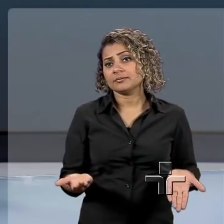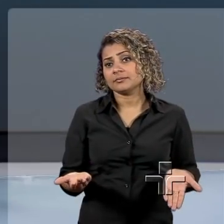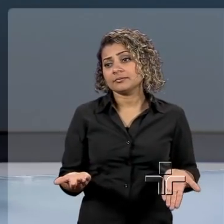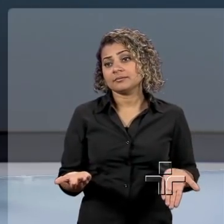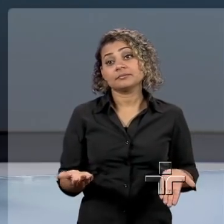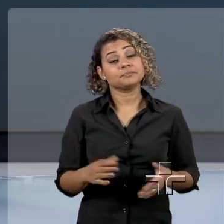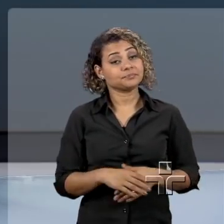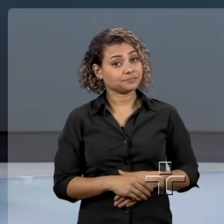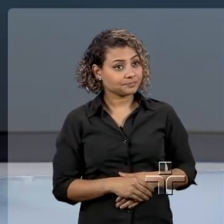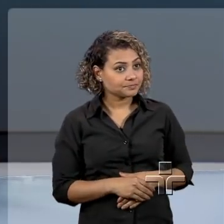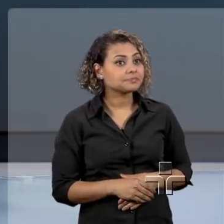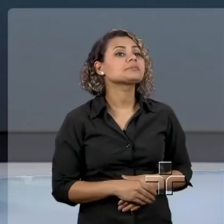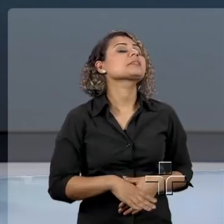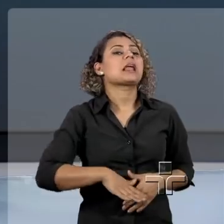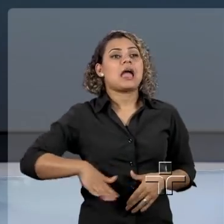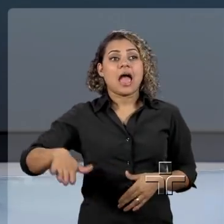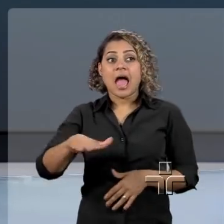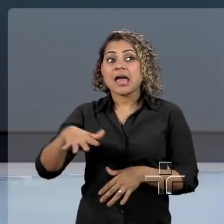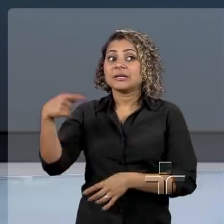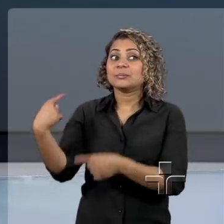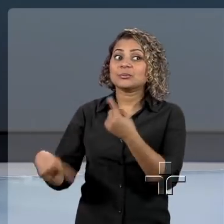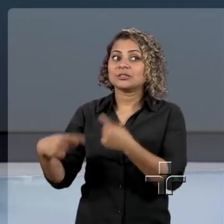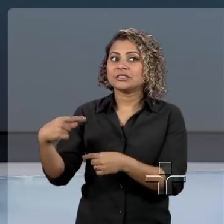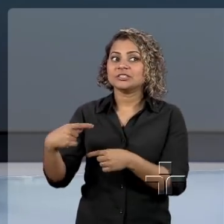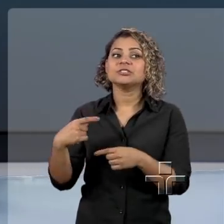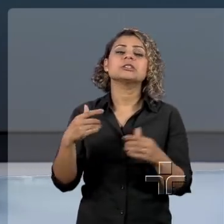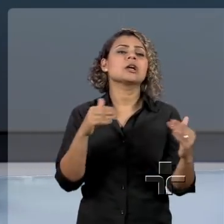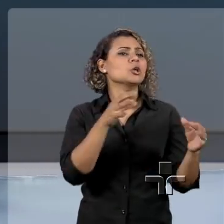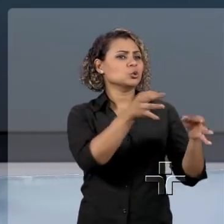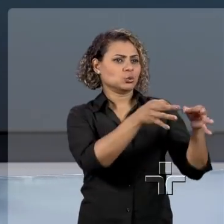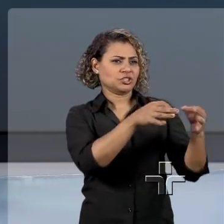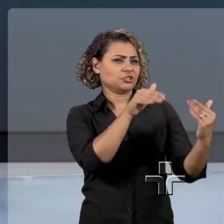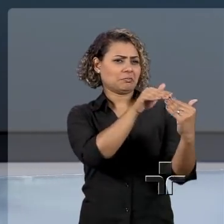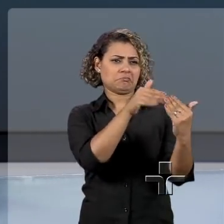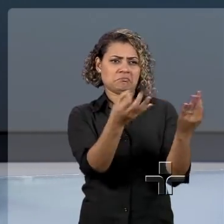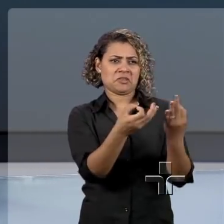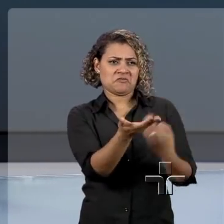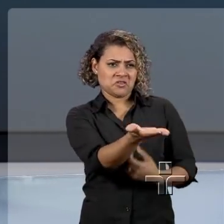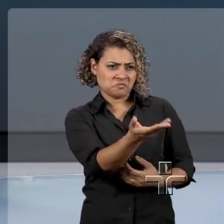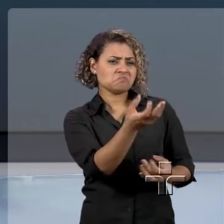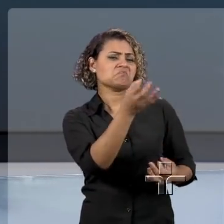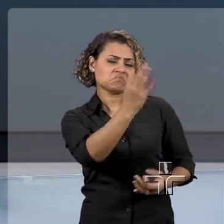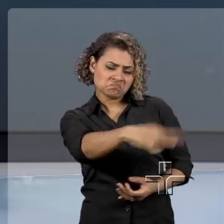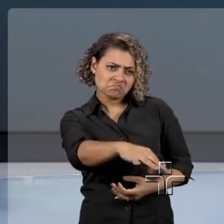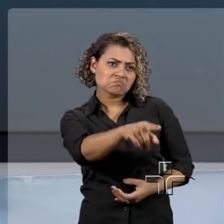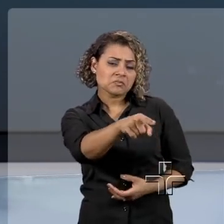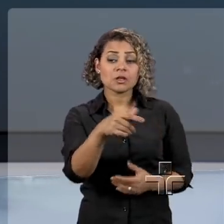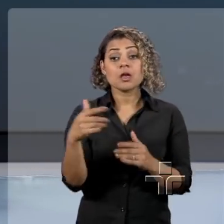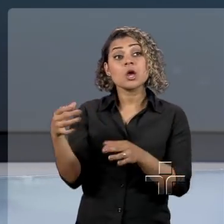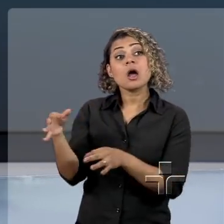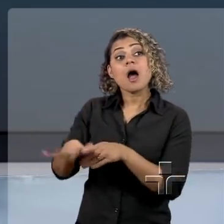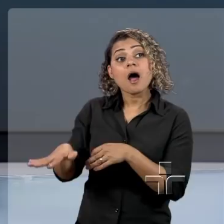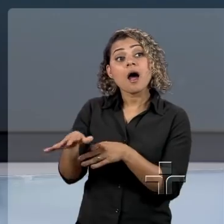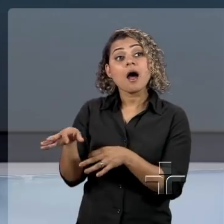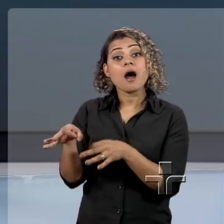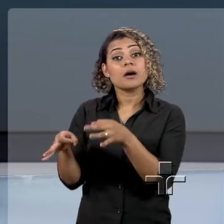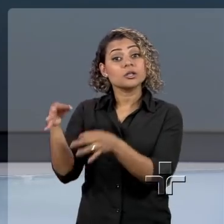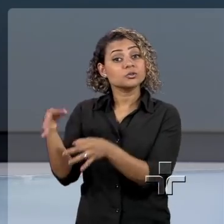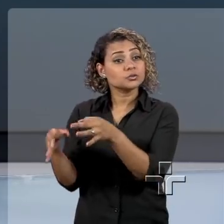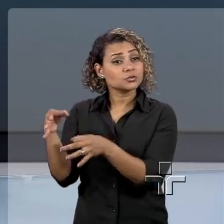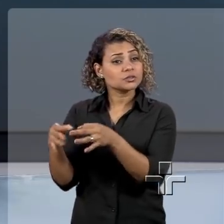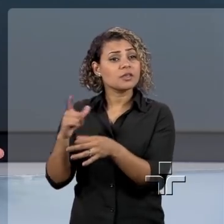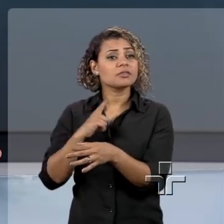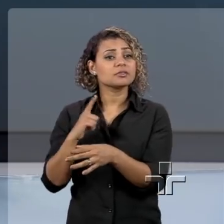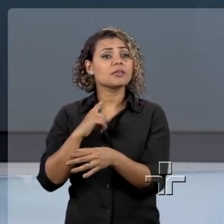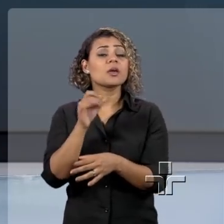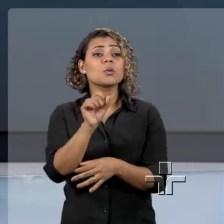pelo lado político, já porque juridicamente eu concordo com o Liliano, mas pelo lado político, há uma questão que, assim, é uma